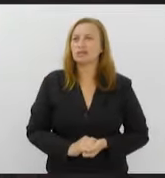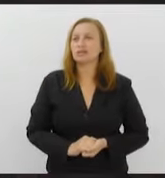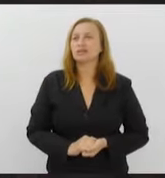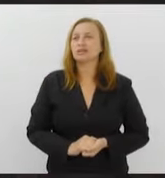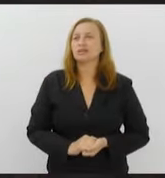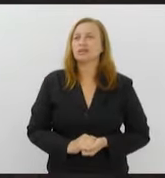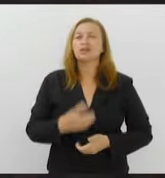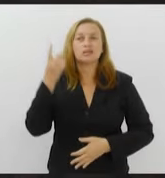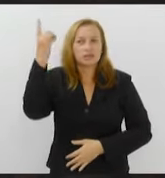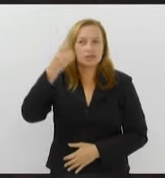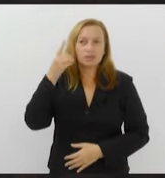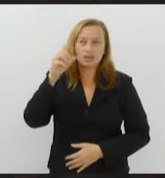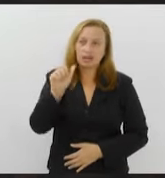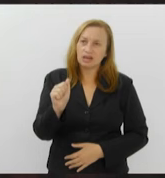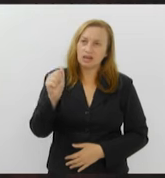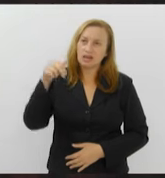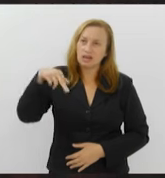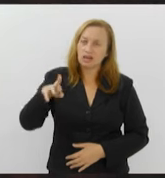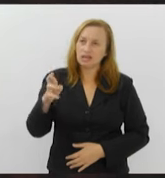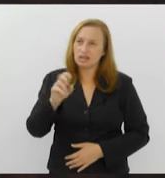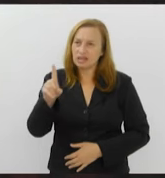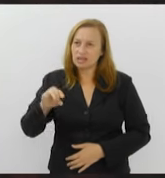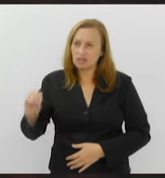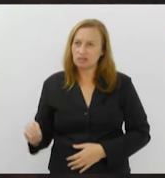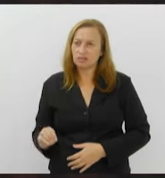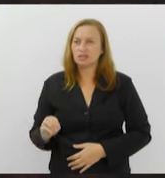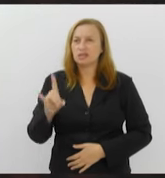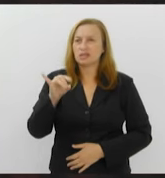Deputado Andrezinho Ceciliano.